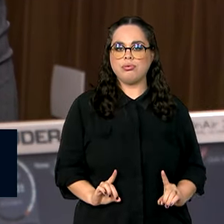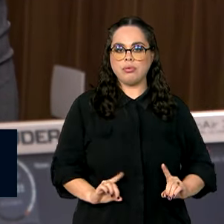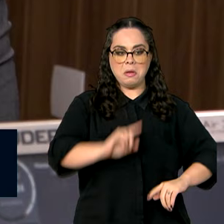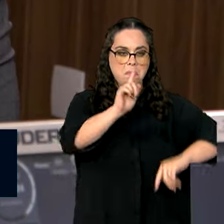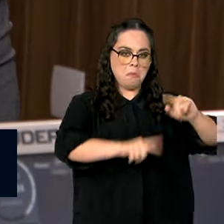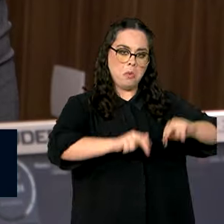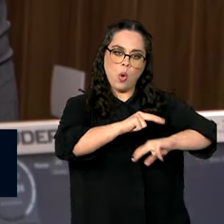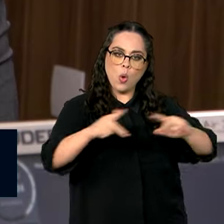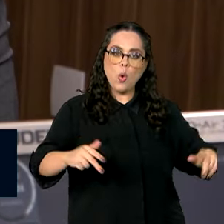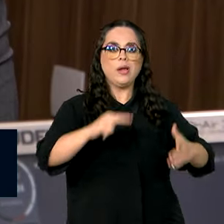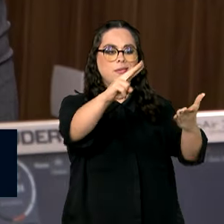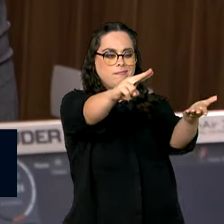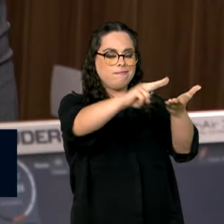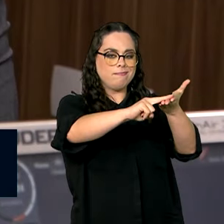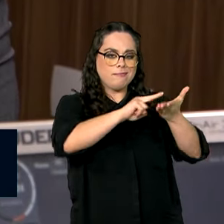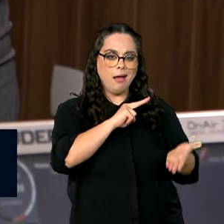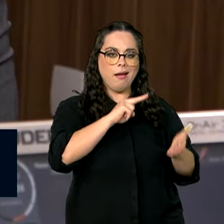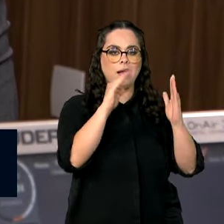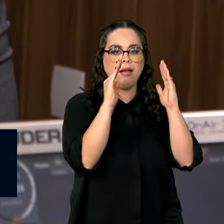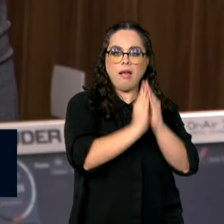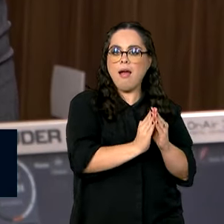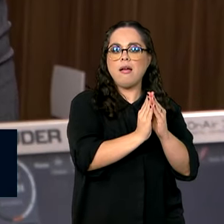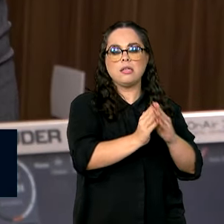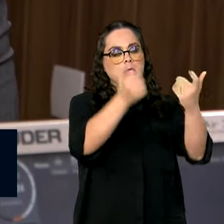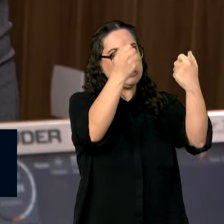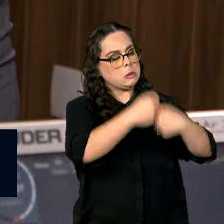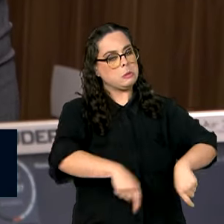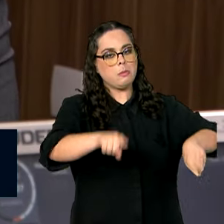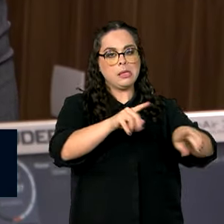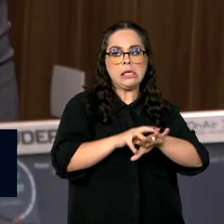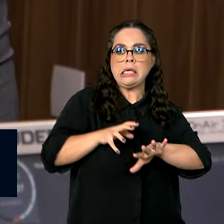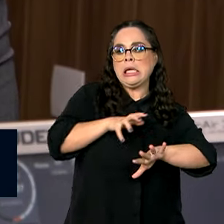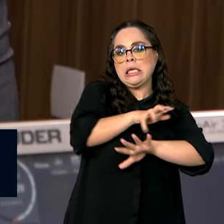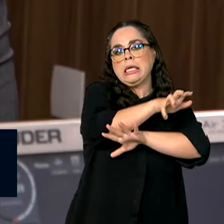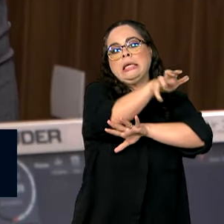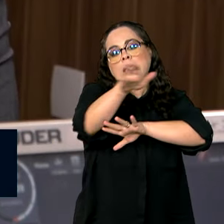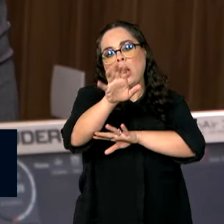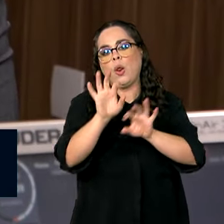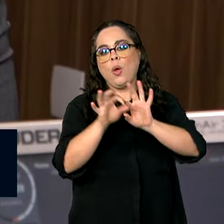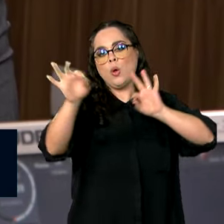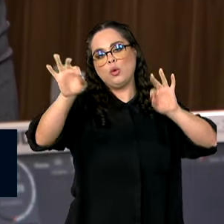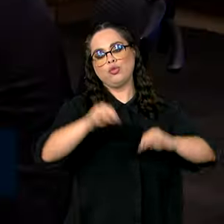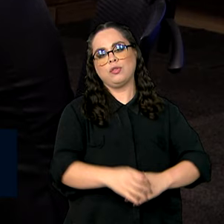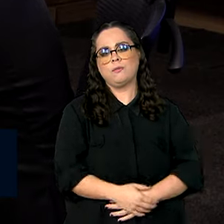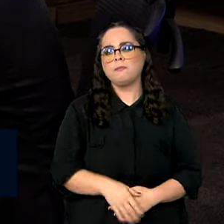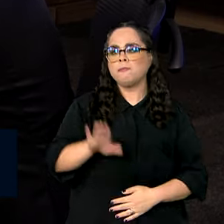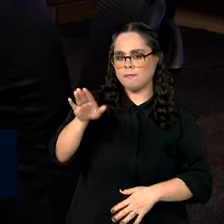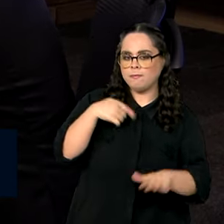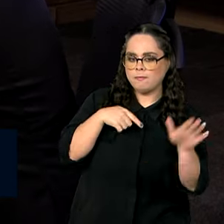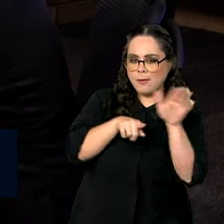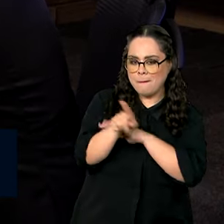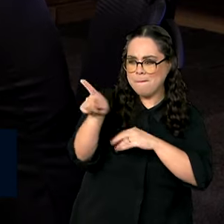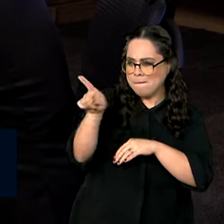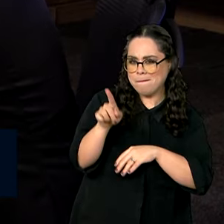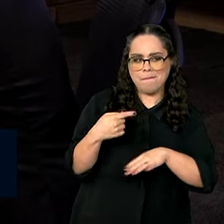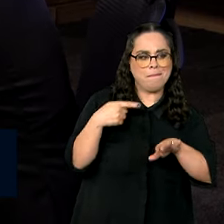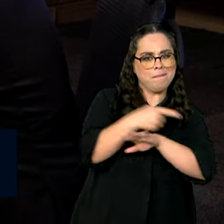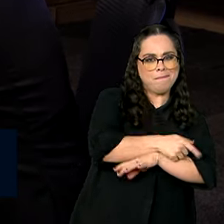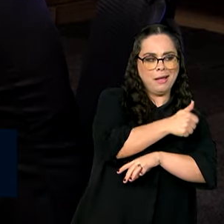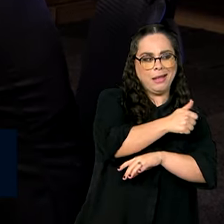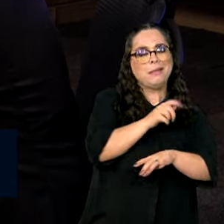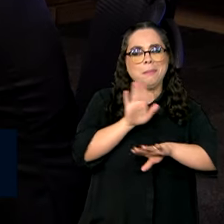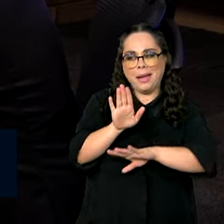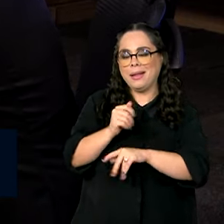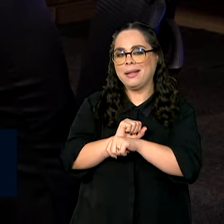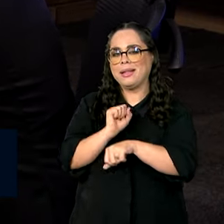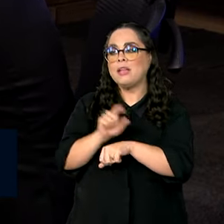mercadorias em casa e não precisa se deslocar aí até uma agência dos Correios o senhor tá só um minutinho Luciana o senhor tá se